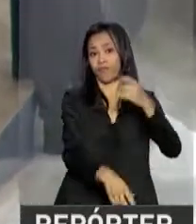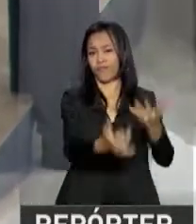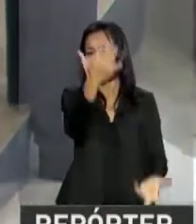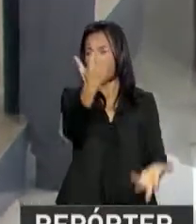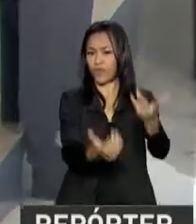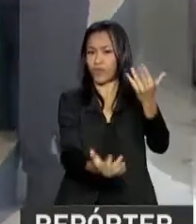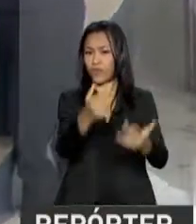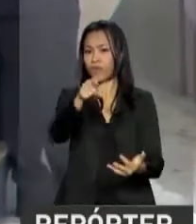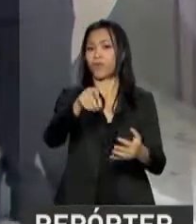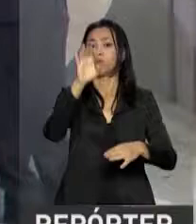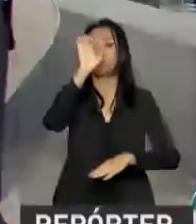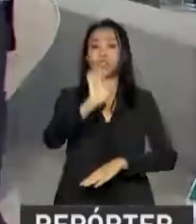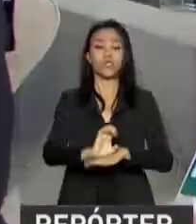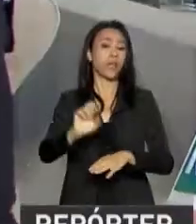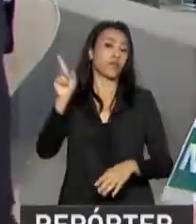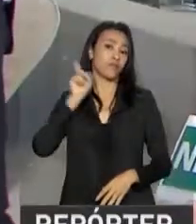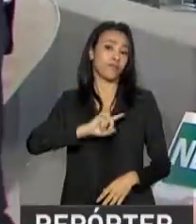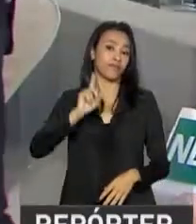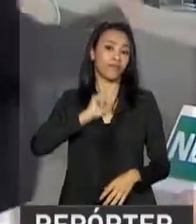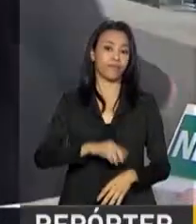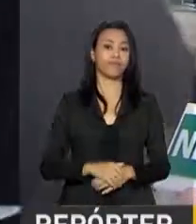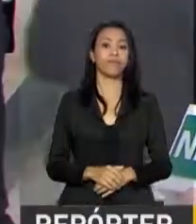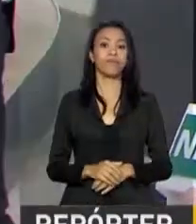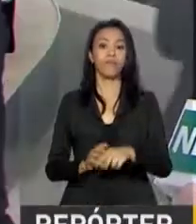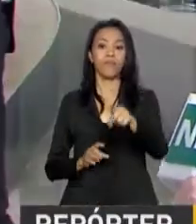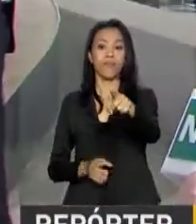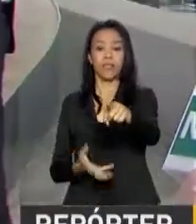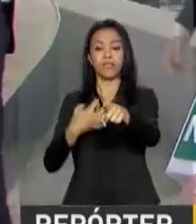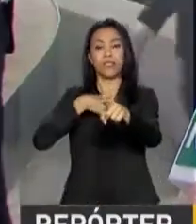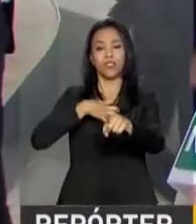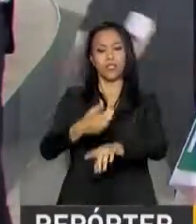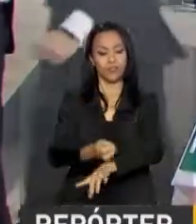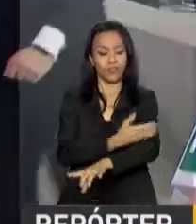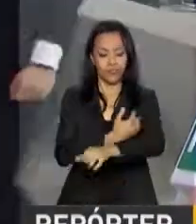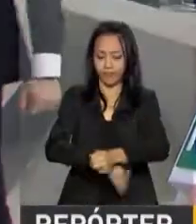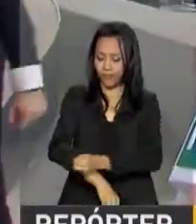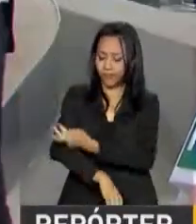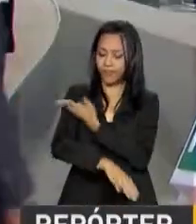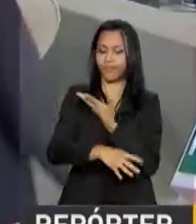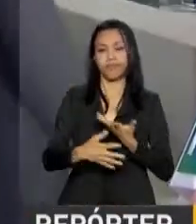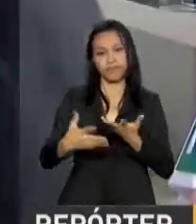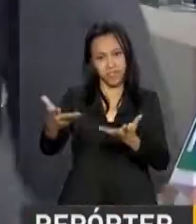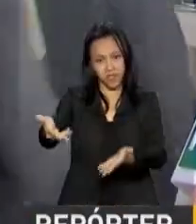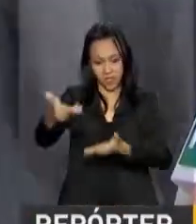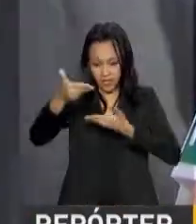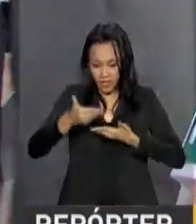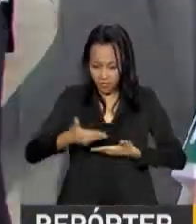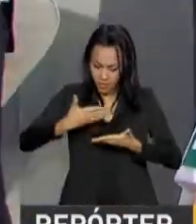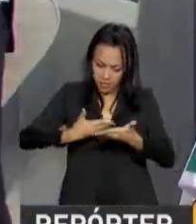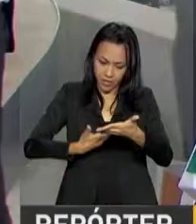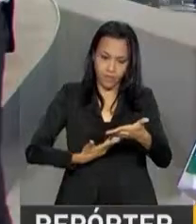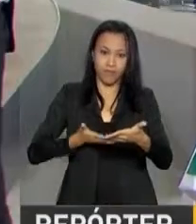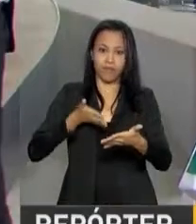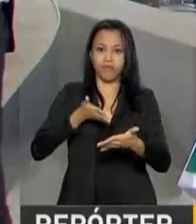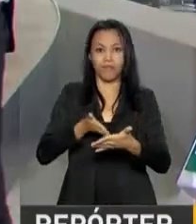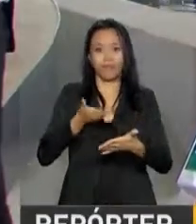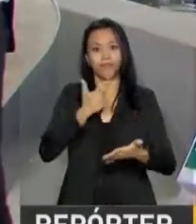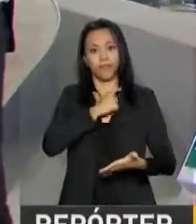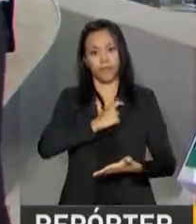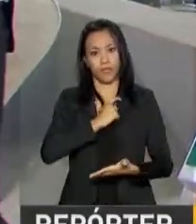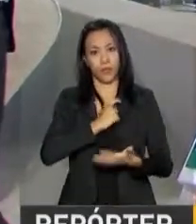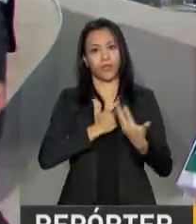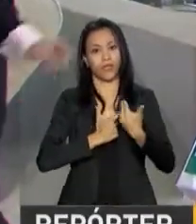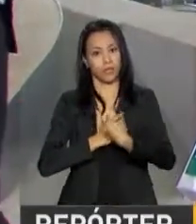em minas gerais a moção muito grande a gente está aqui é uma honra também já está recebendo é essa